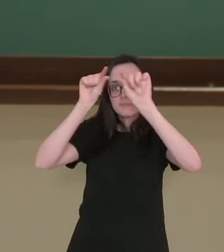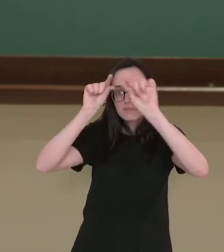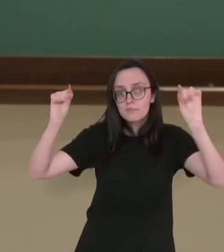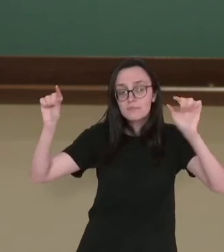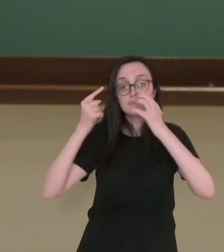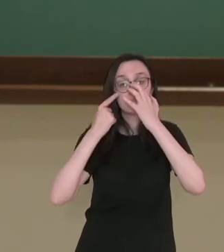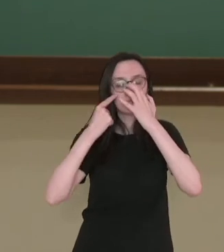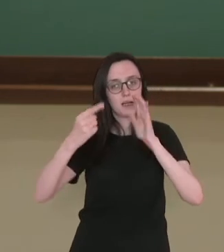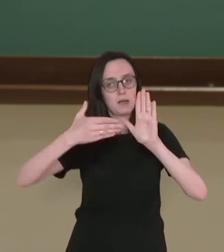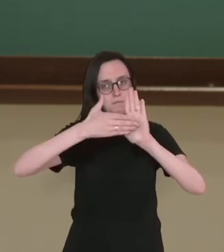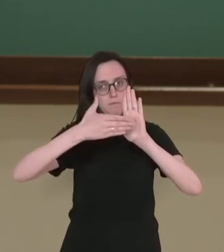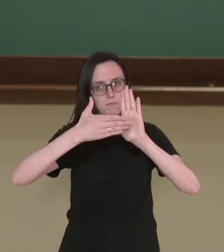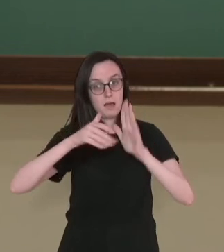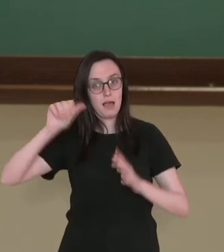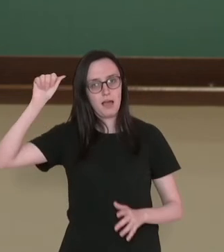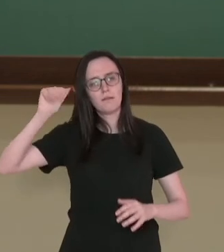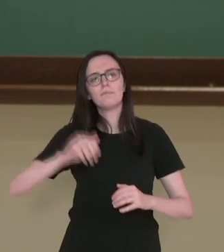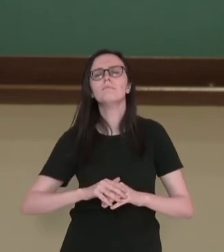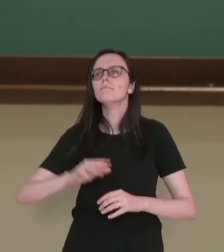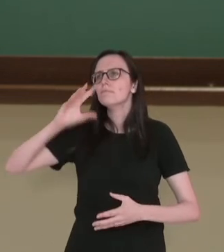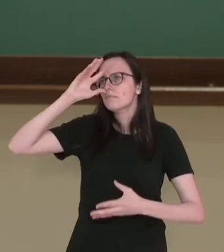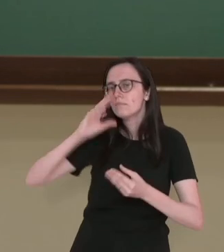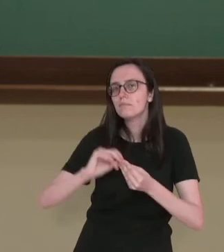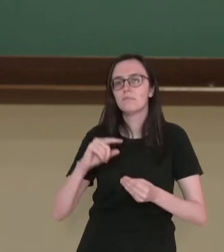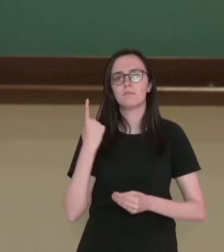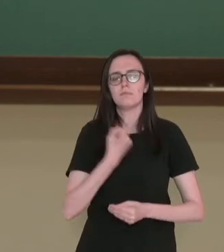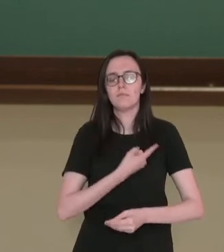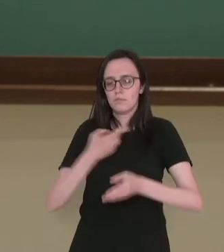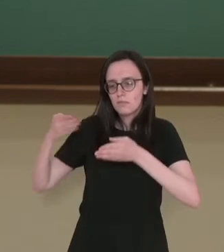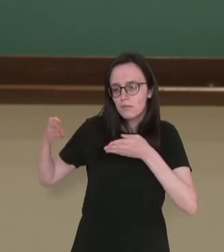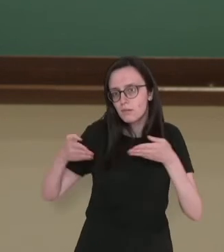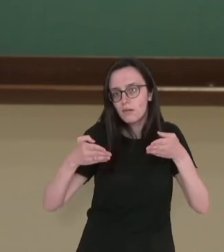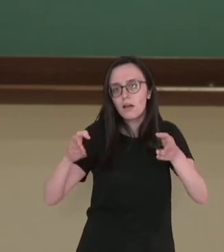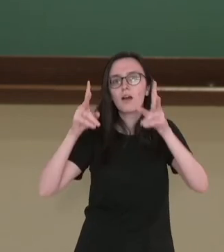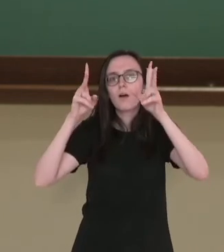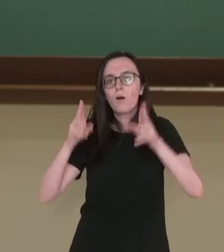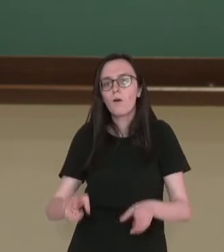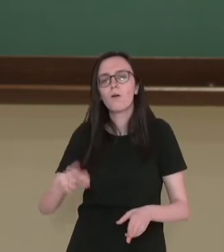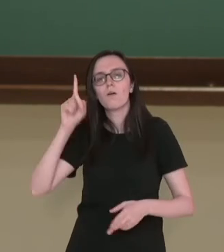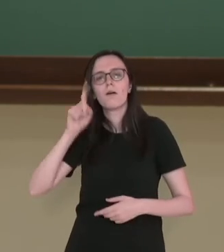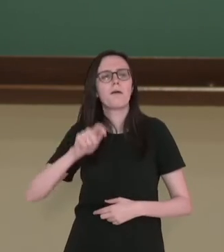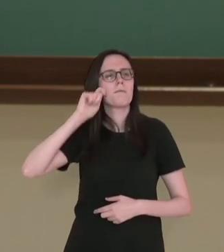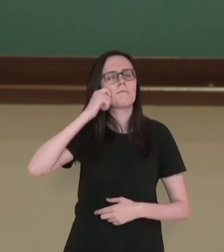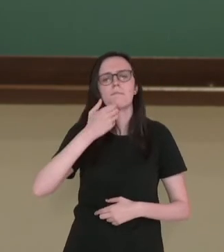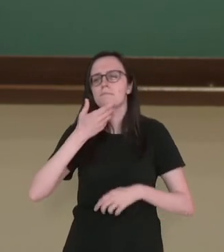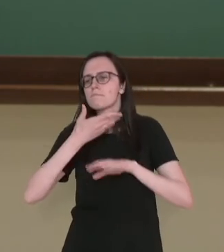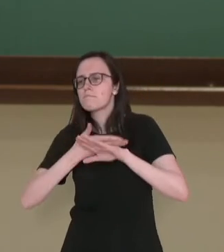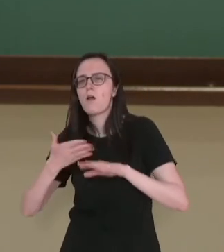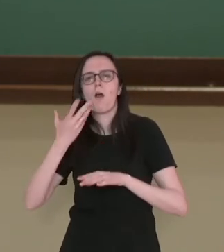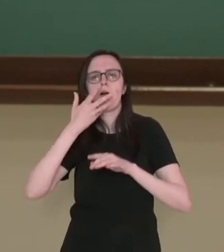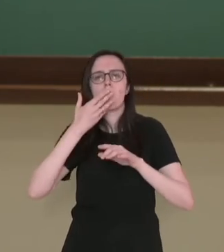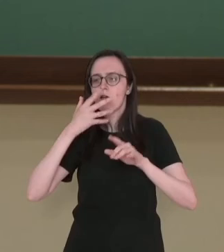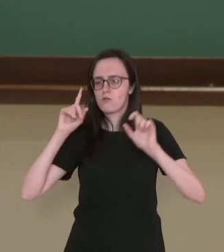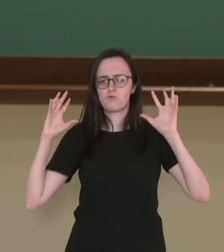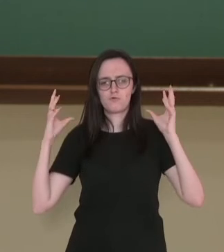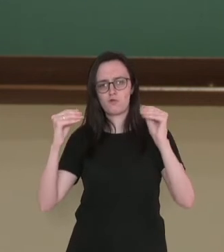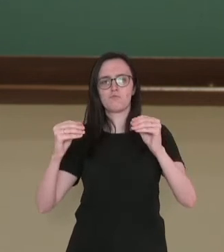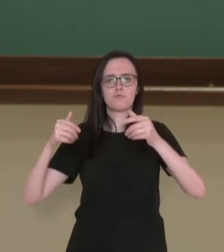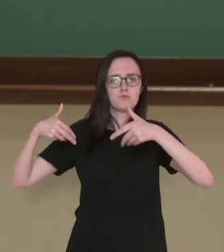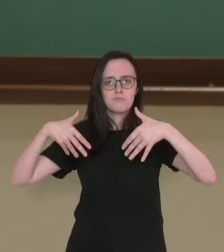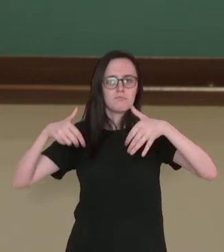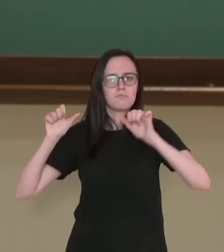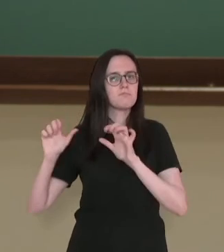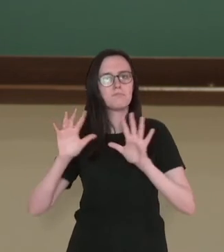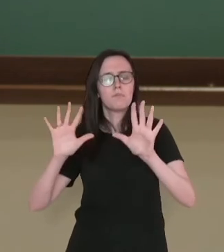aqui, proposta da letra A, entender que estamos percorrendo a mesma estrada, pretos, brancos, coloridos, é só uma caminhada. O que é a